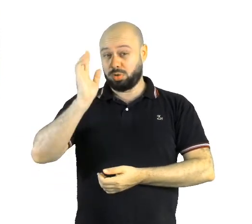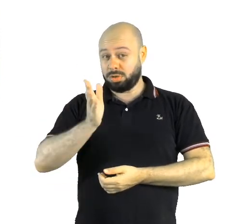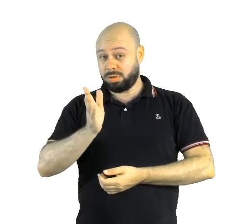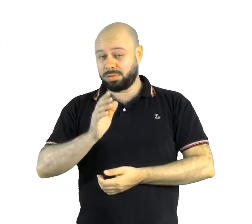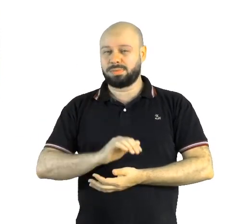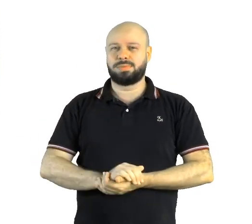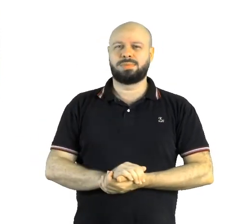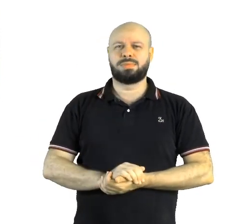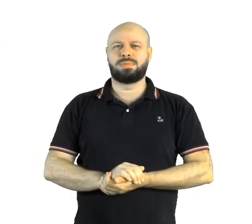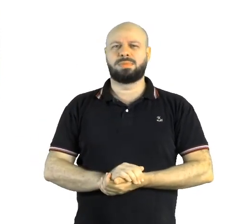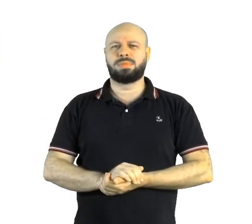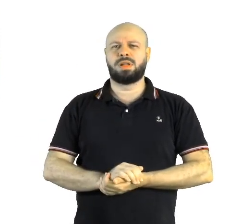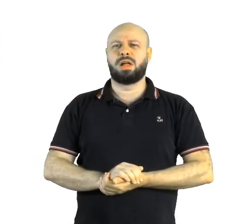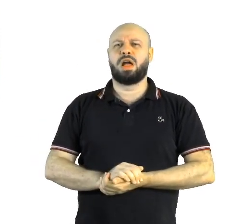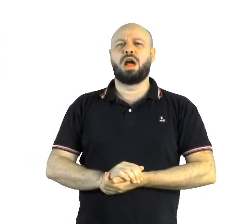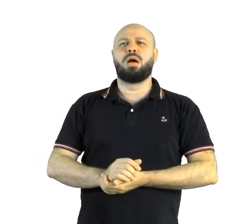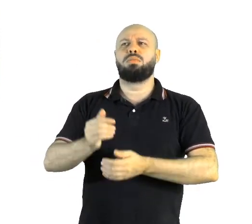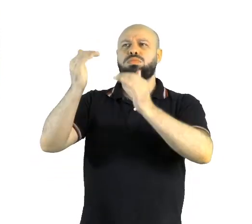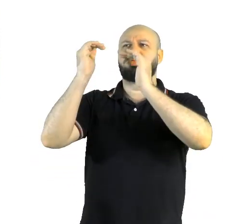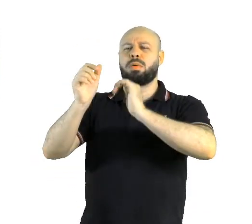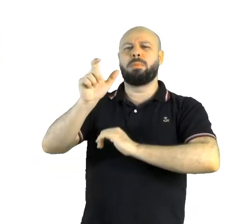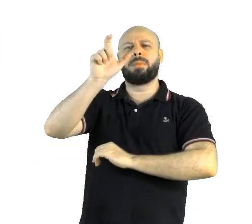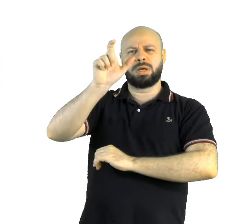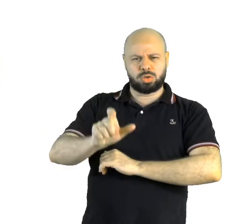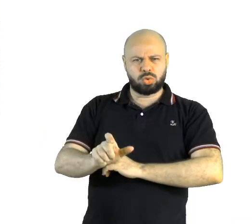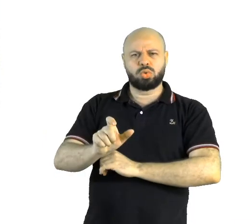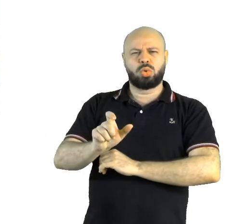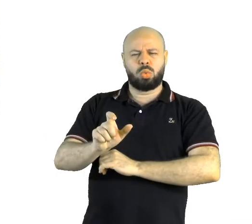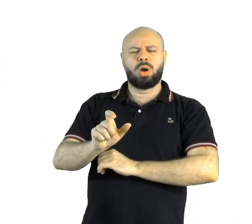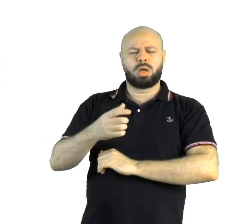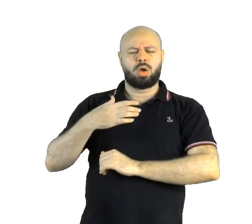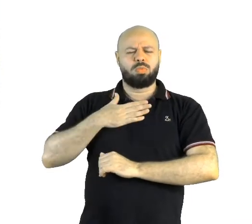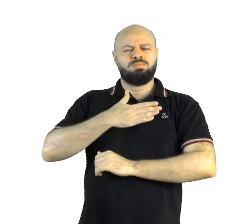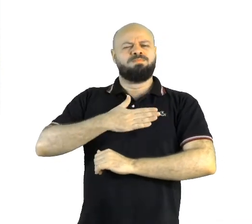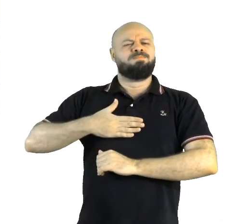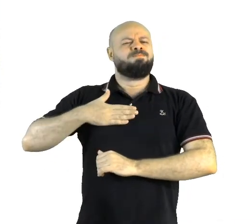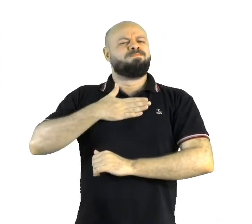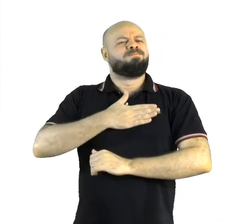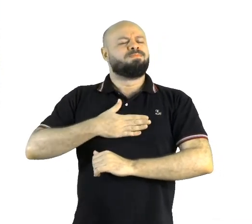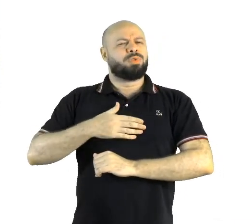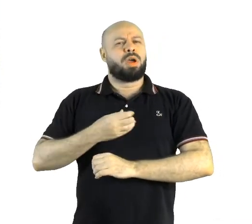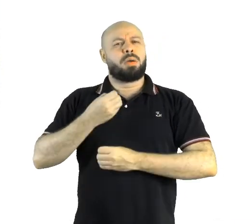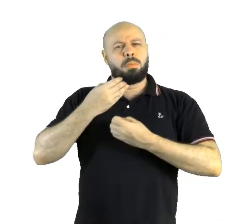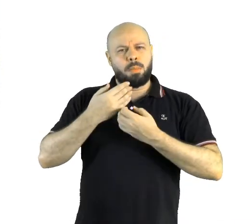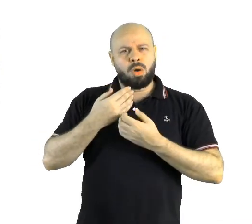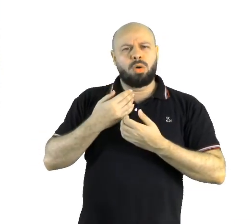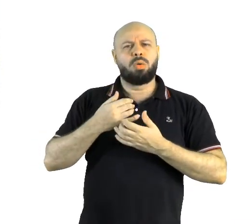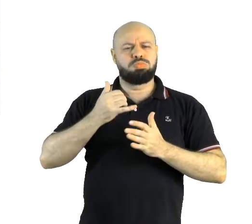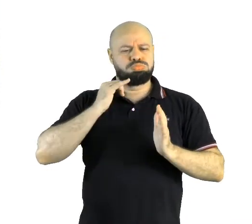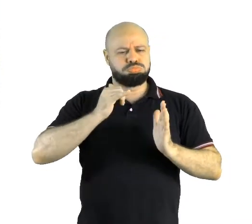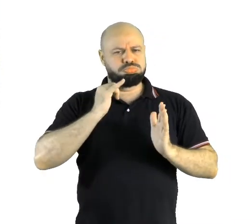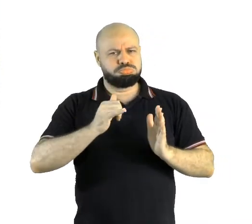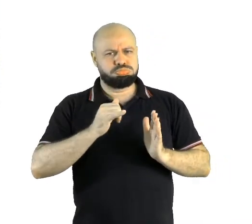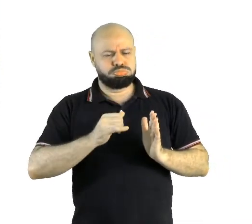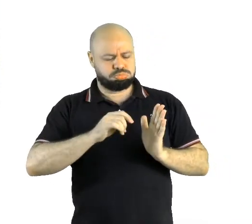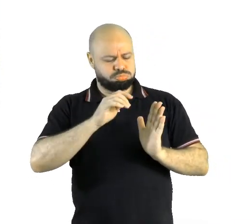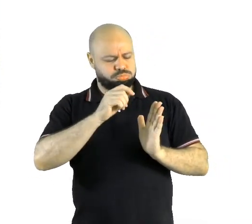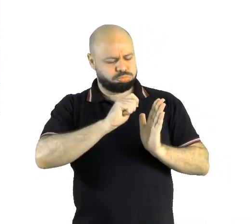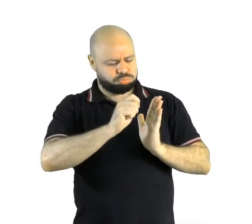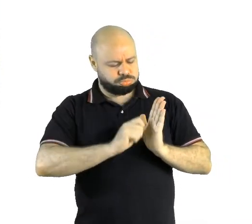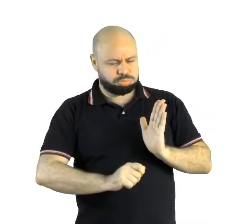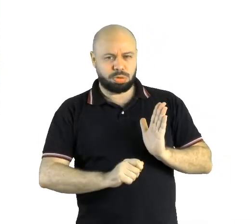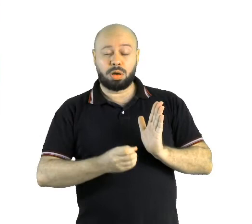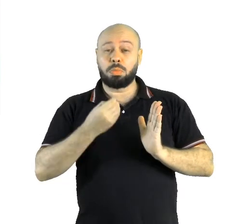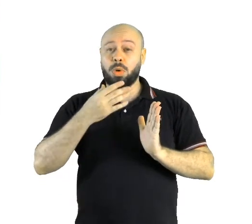Pessoas de quem eu mais gosto. É importante quando você vai falar no seu relato de quem você mais gosta. Às vezes